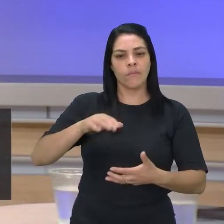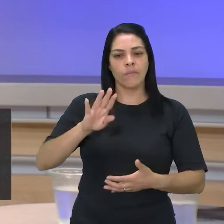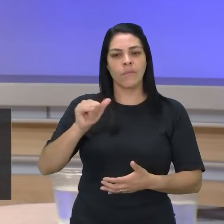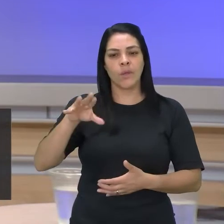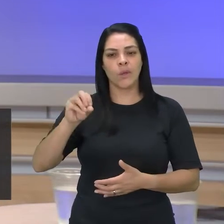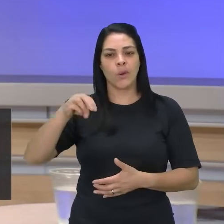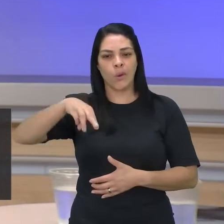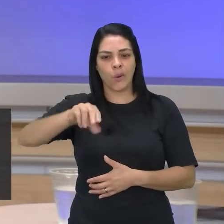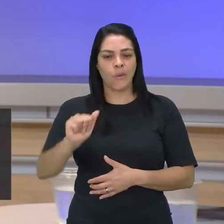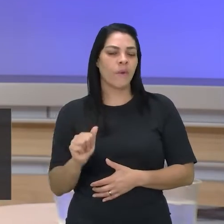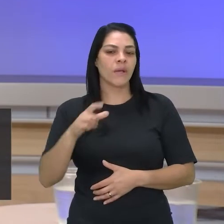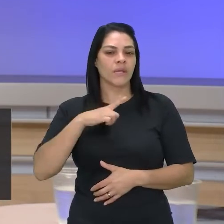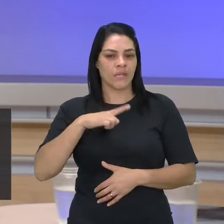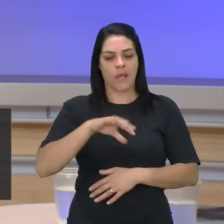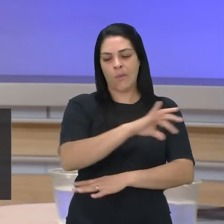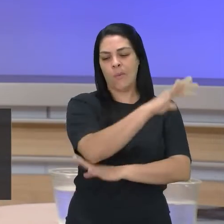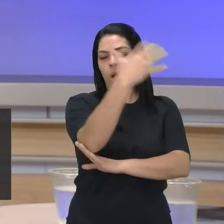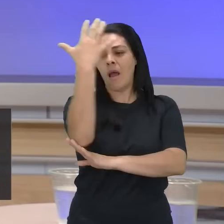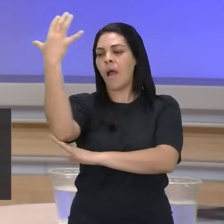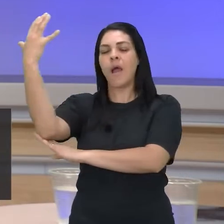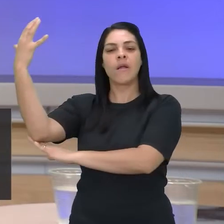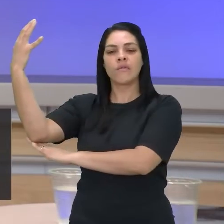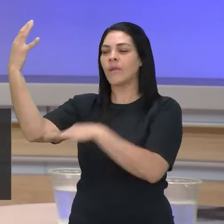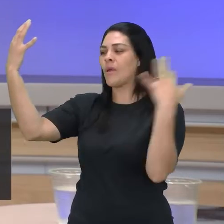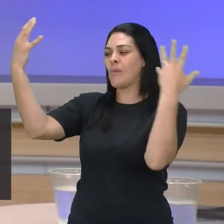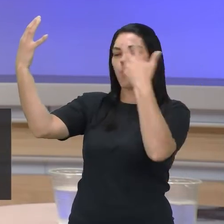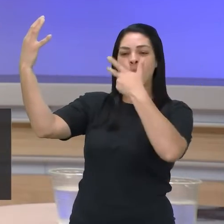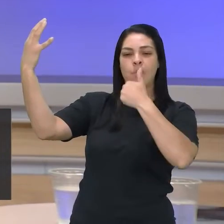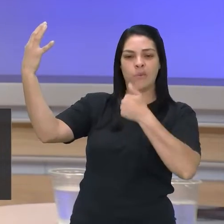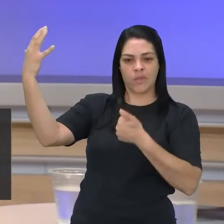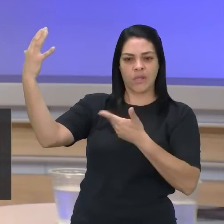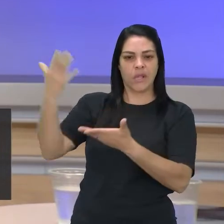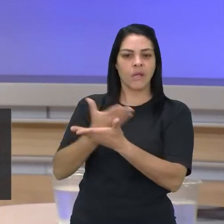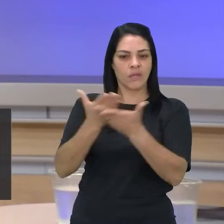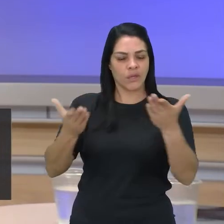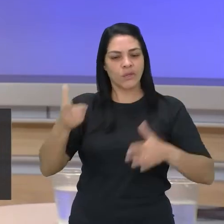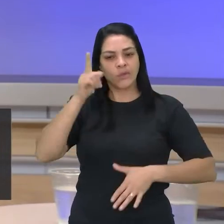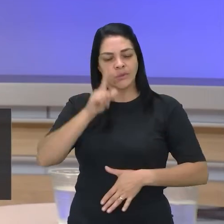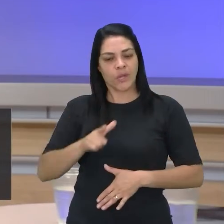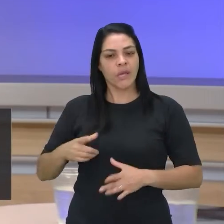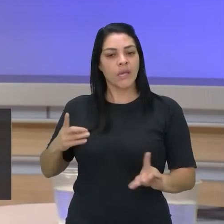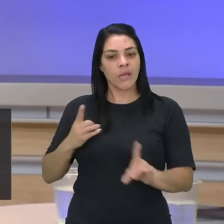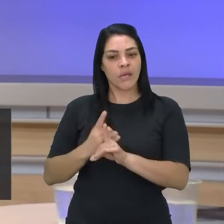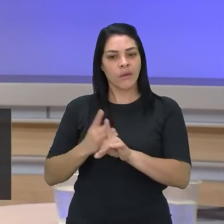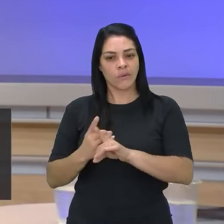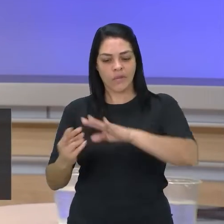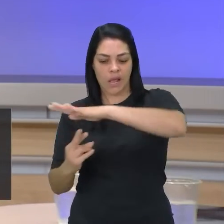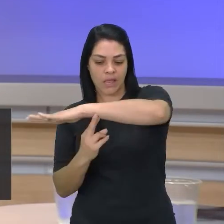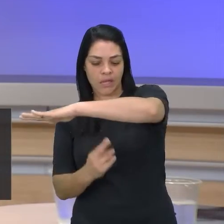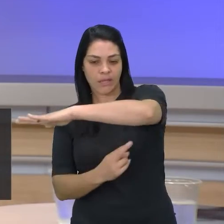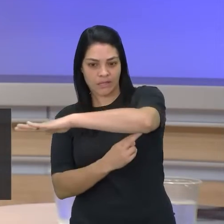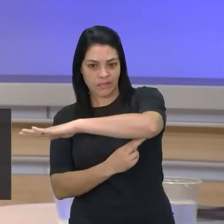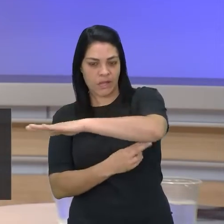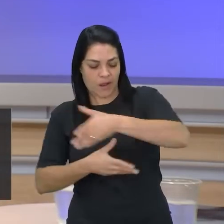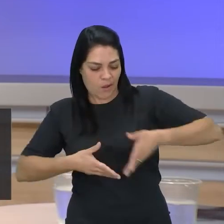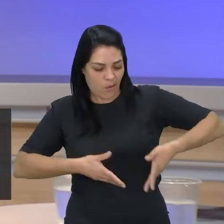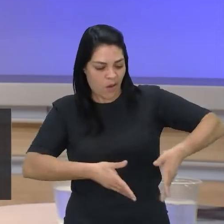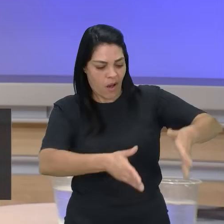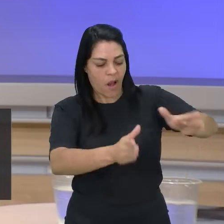também. Ela é uma árvore bonita, né, que normalmente a gente encontra nas beiras de estrada, justamente Sim. porque beira de estrada é onde